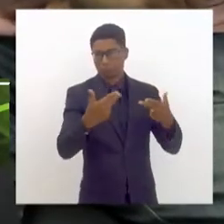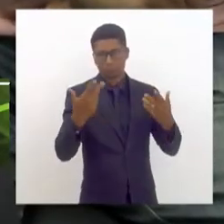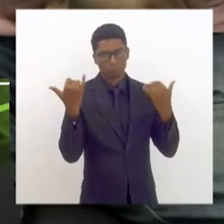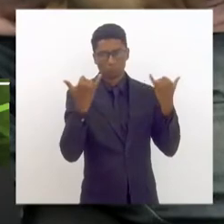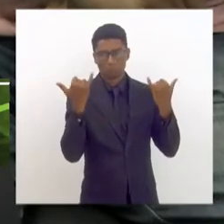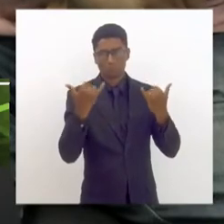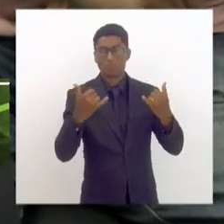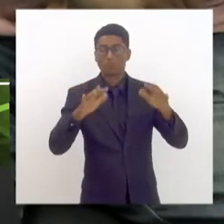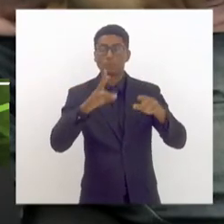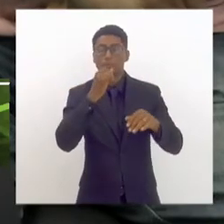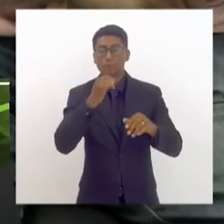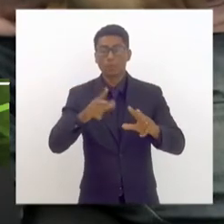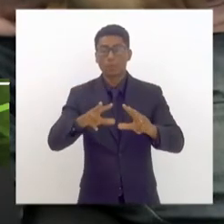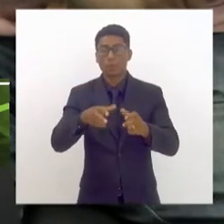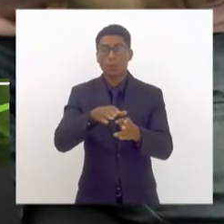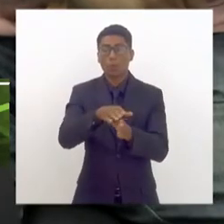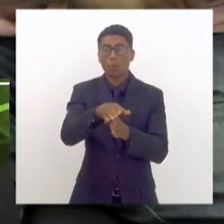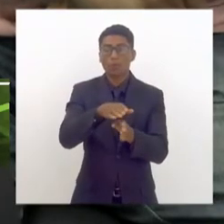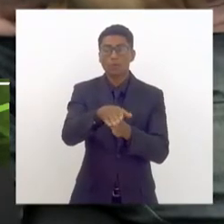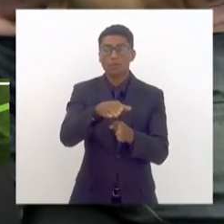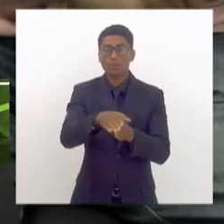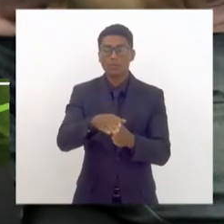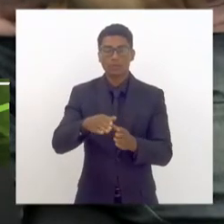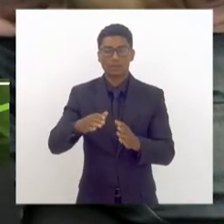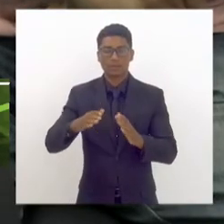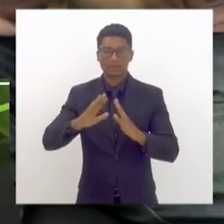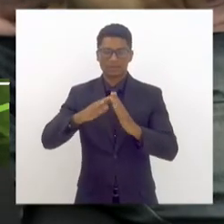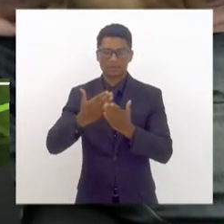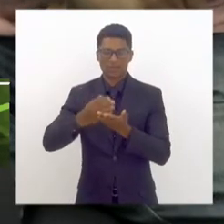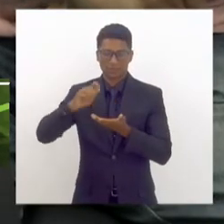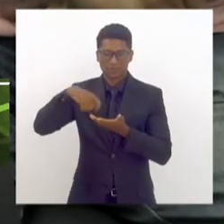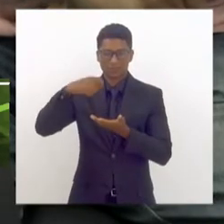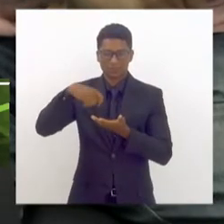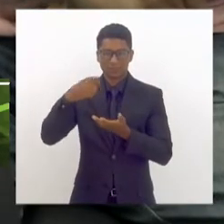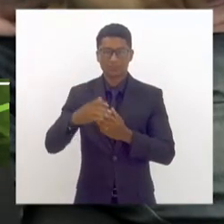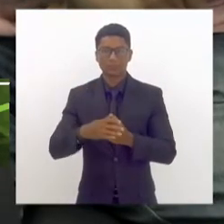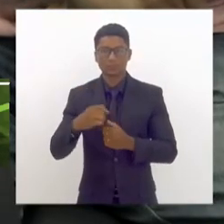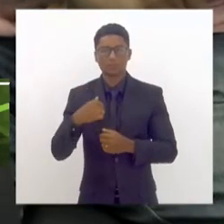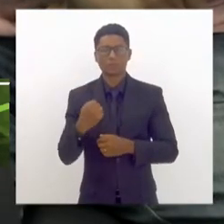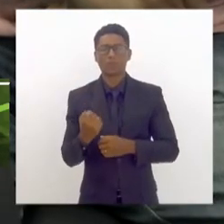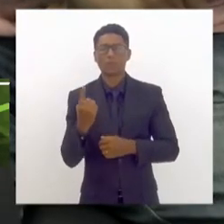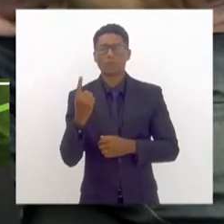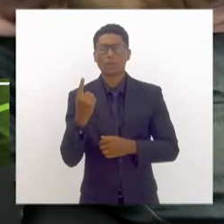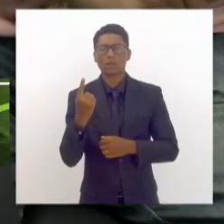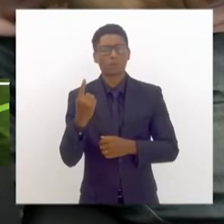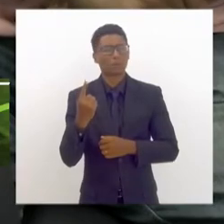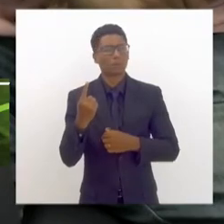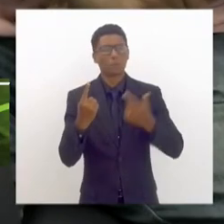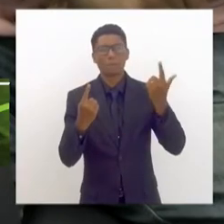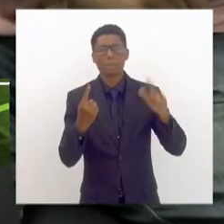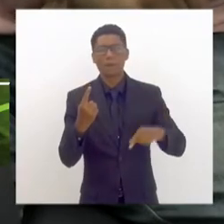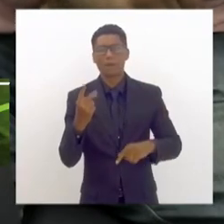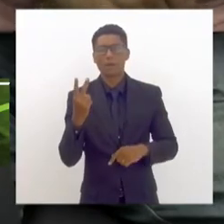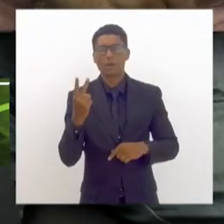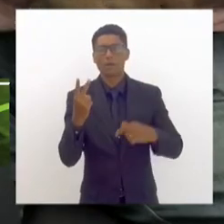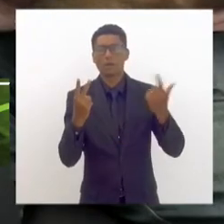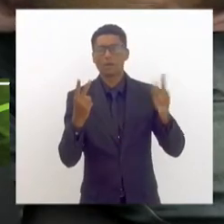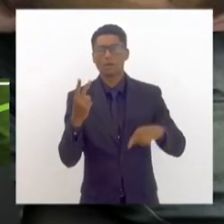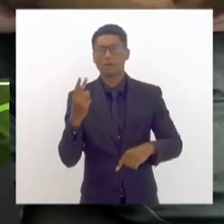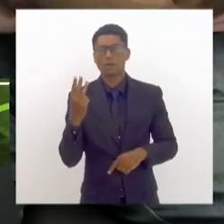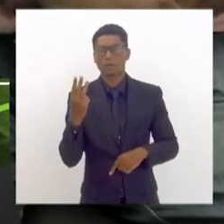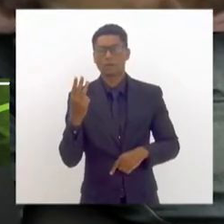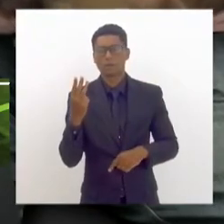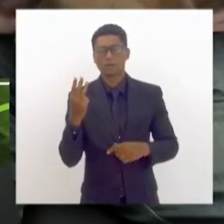próprio Conselho de Alimentação Escolar, eu acho que, além de mim, só temos mais uns 2 ou 3 conselheiros de